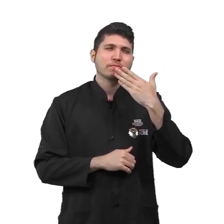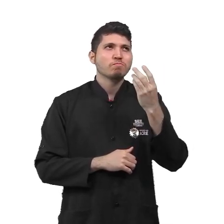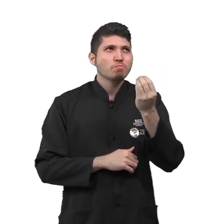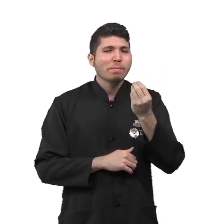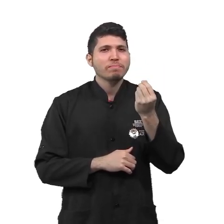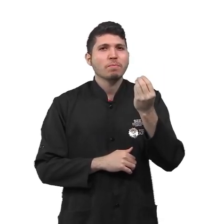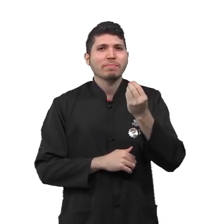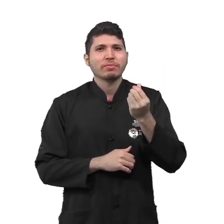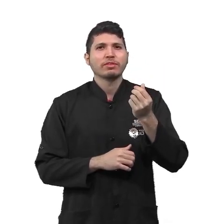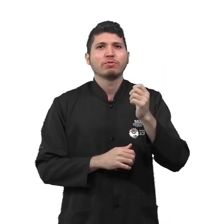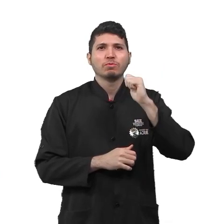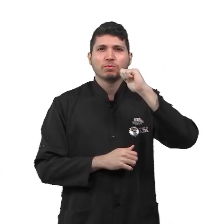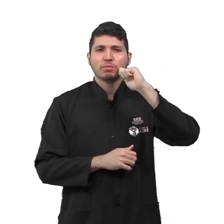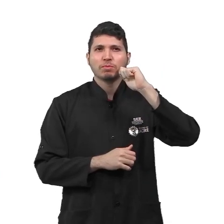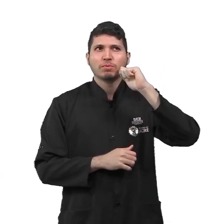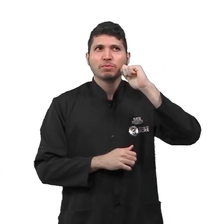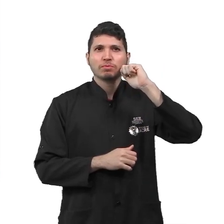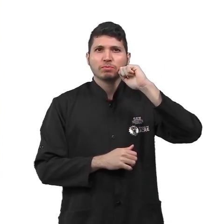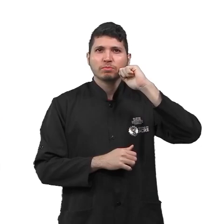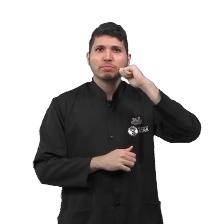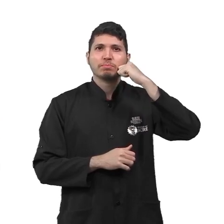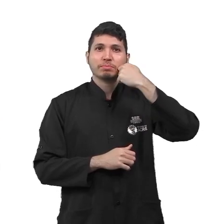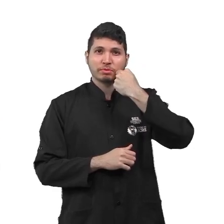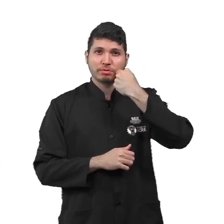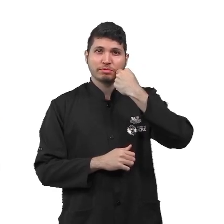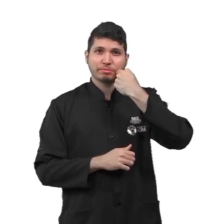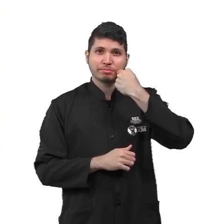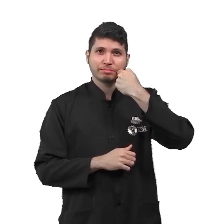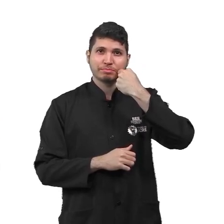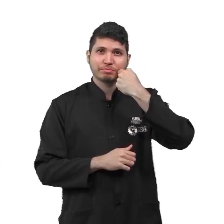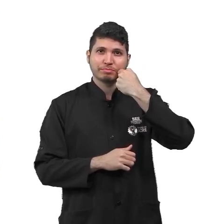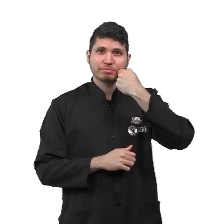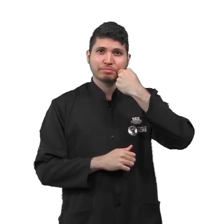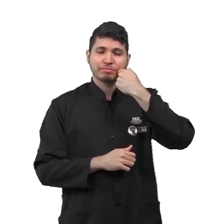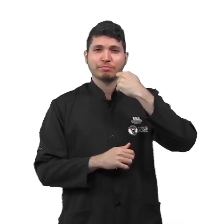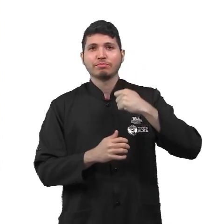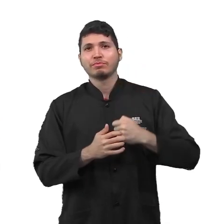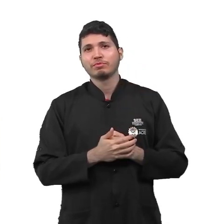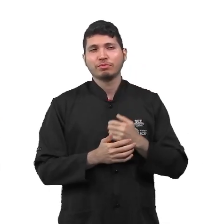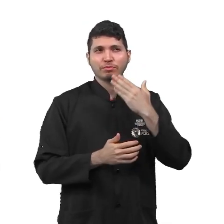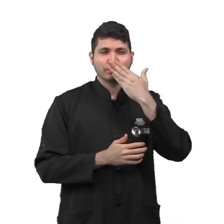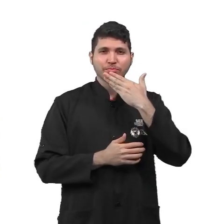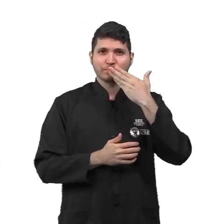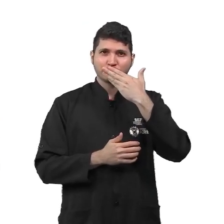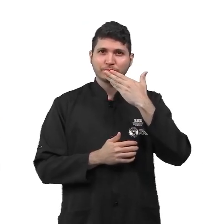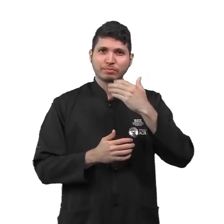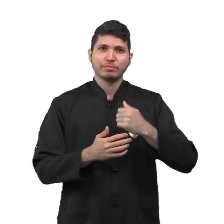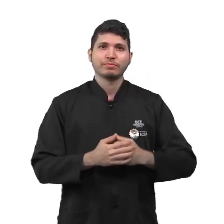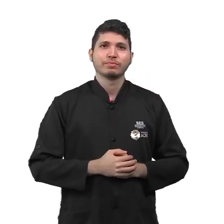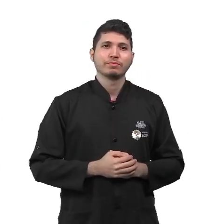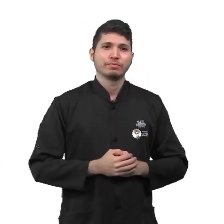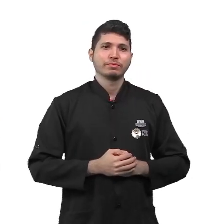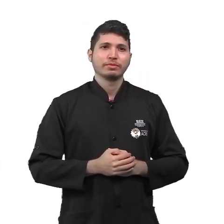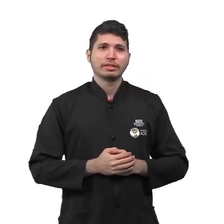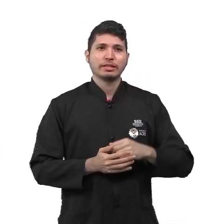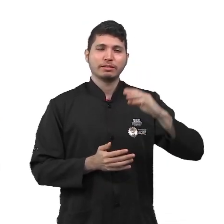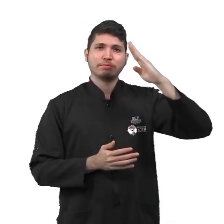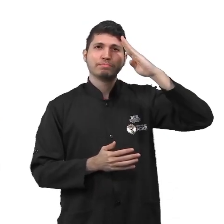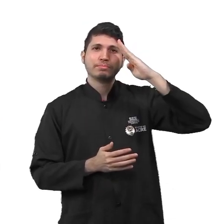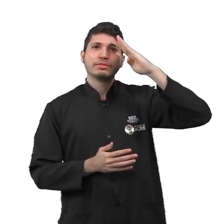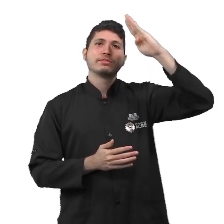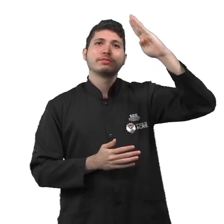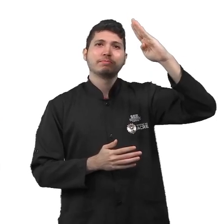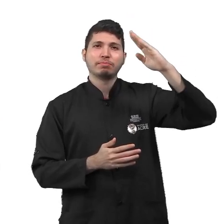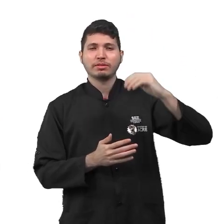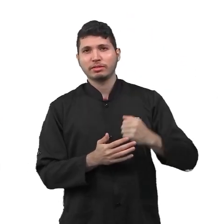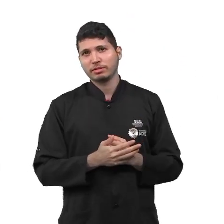dos pães e também dos doces. Então, nessa aula, a gente vai falar das principais biomoléculas, começando